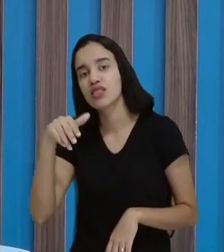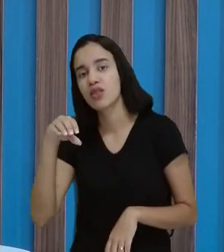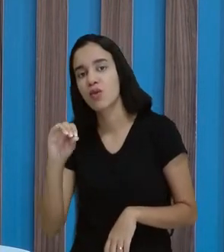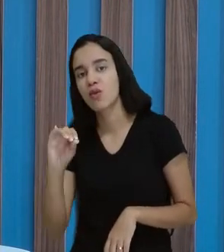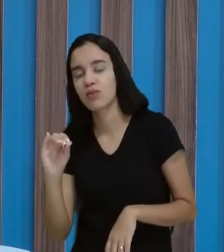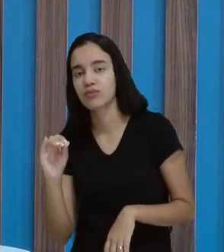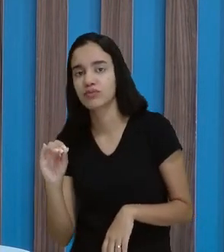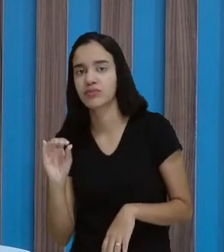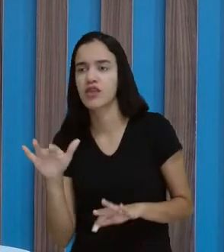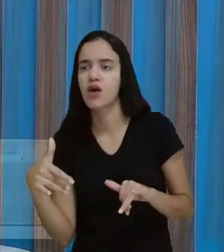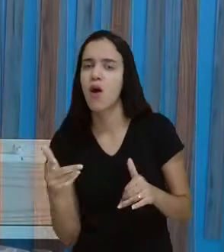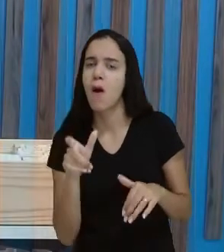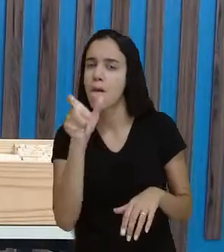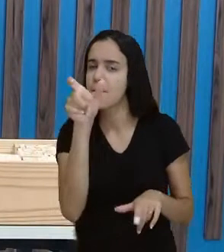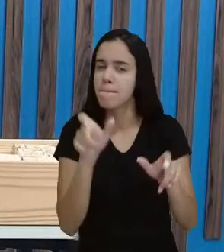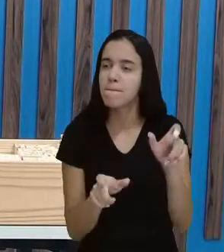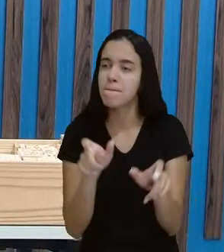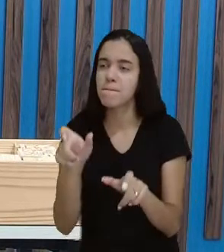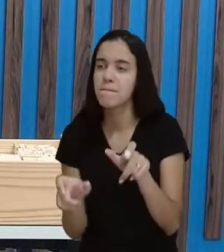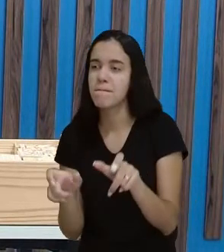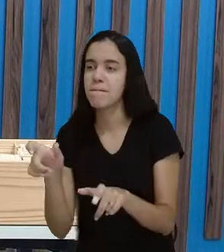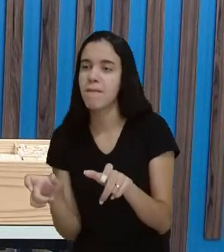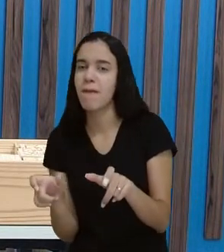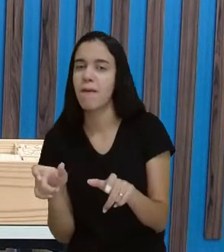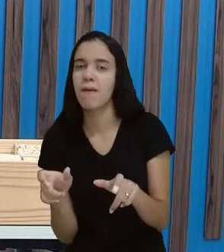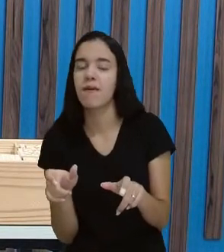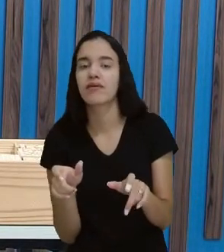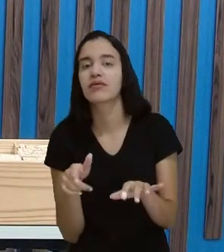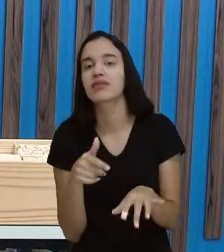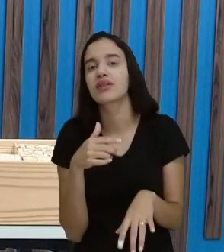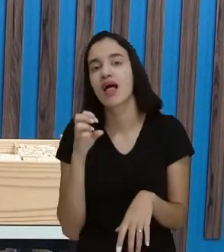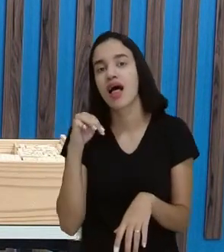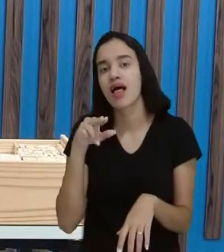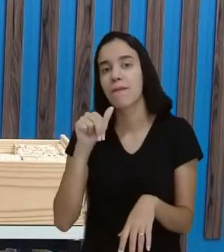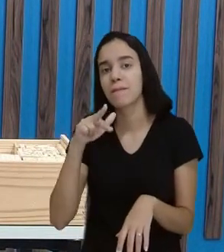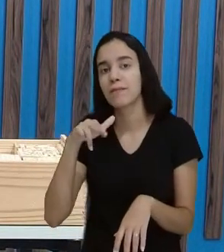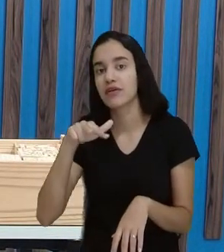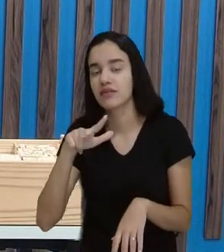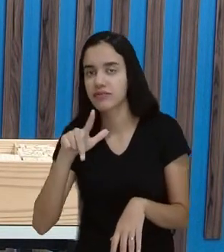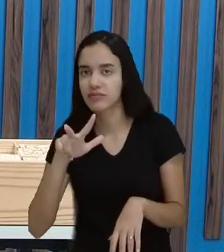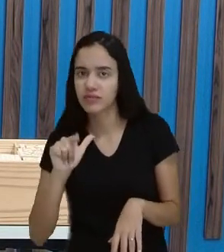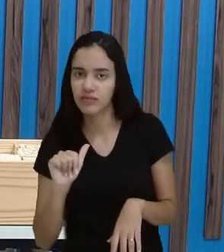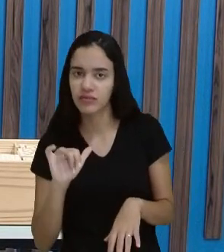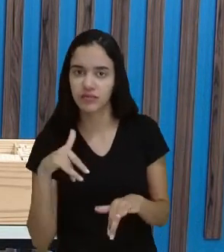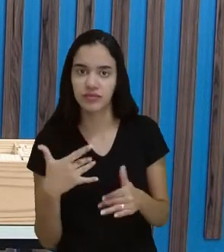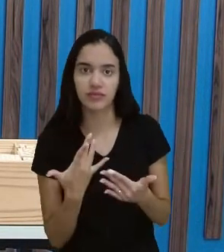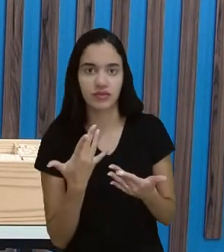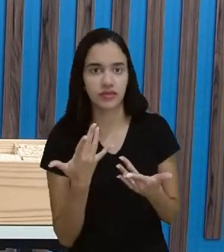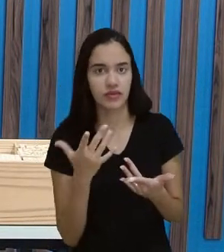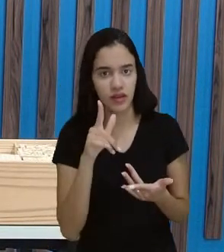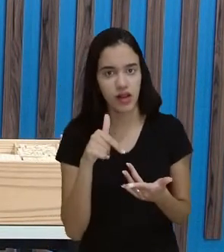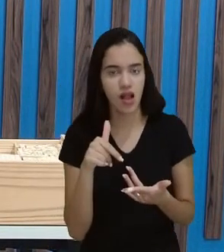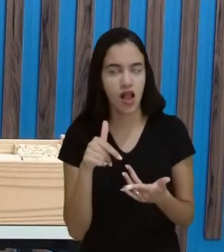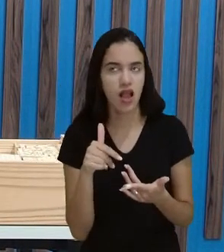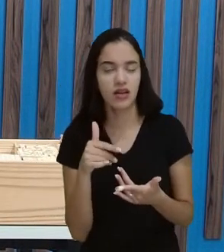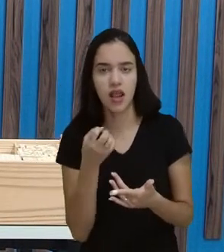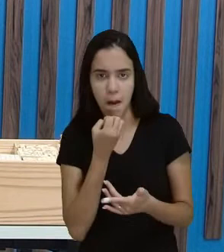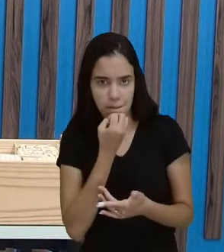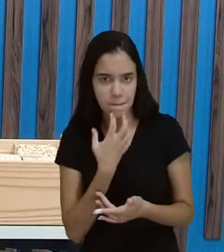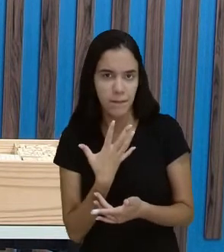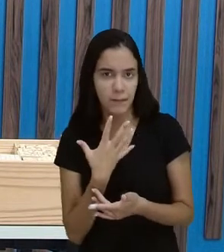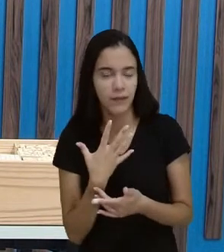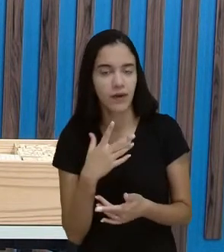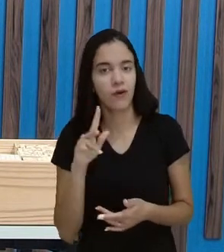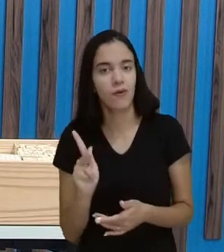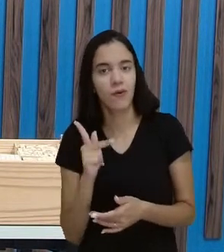Venom, um personagem da Marvel. Inclusive, o Venom, se eu não me engano, é um anti-herói. Eu não tenho bem certeza. Eu tenho